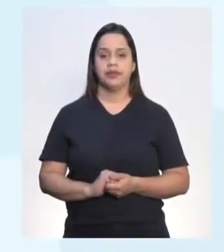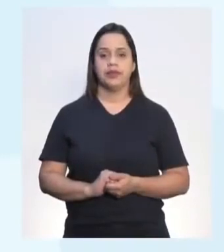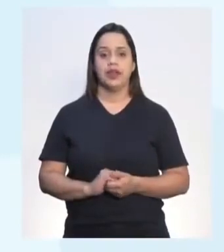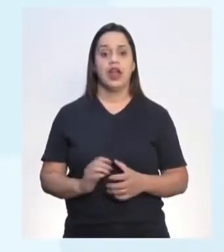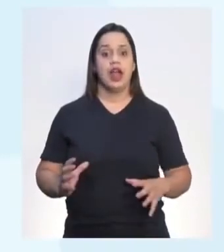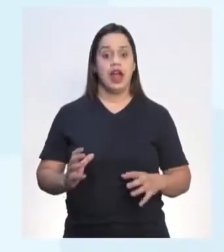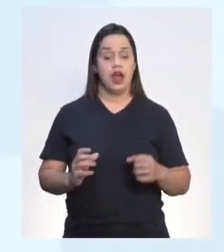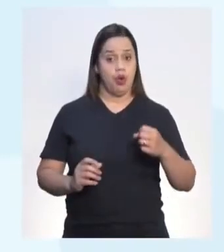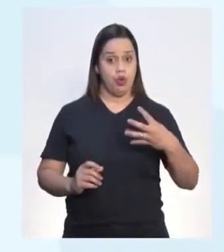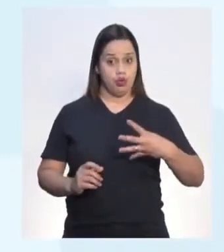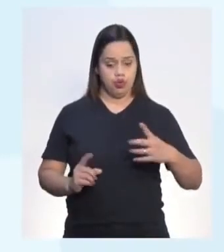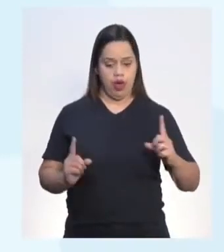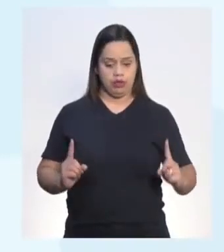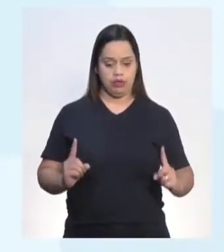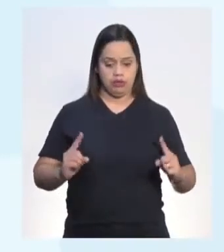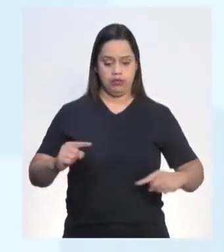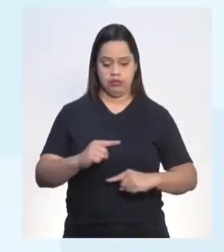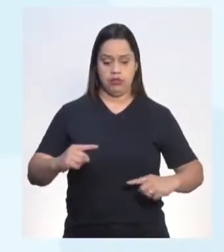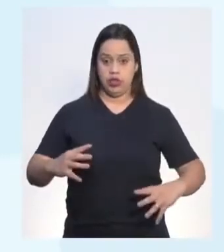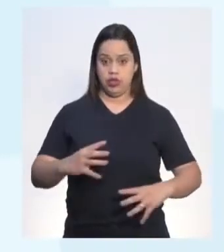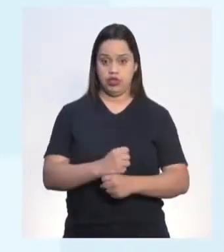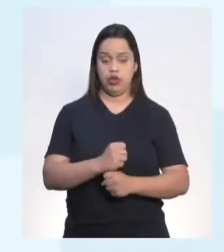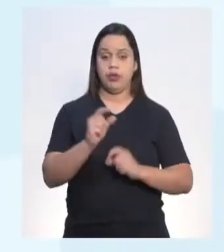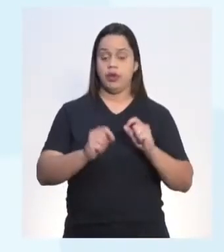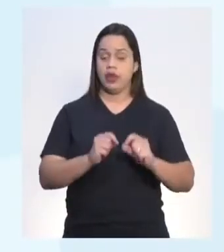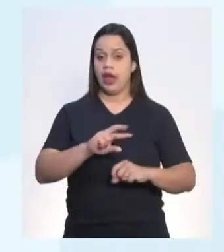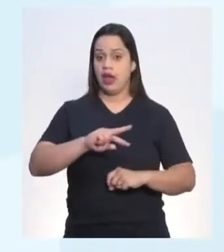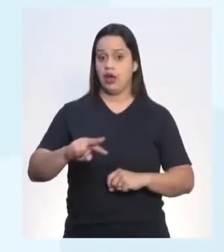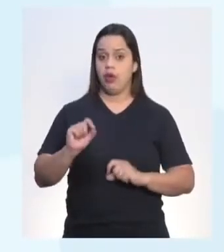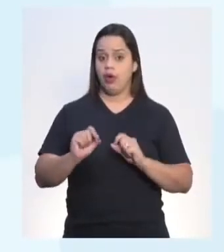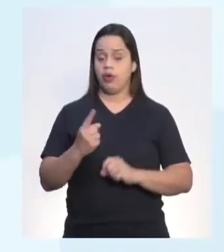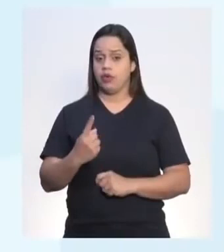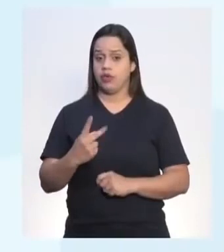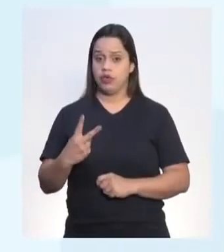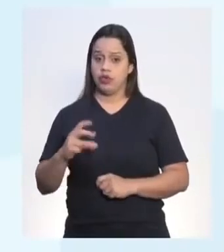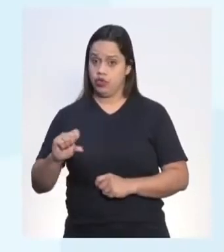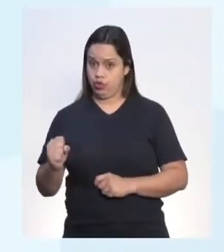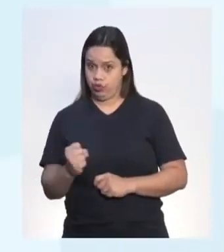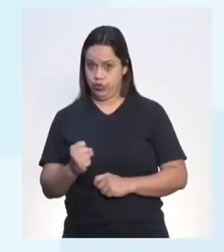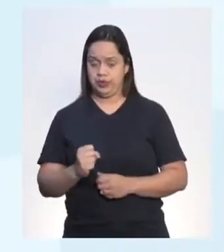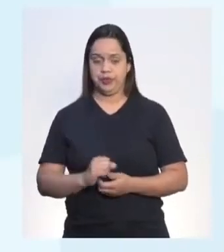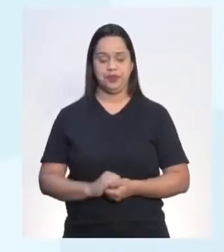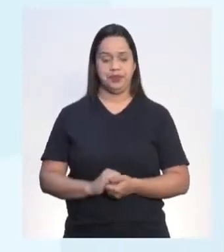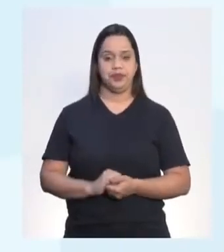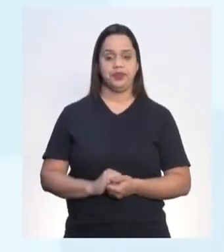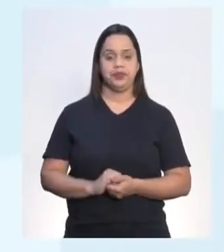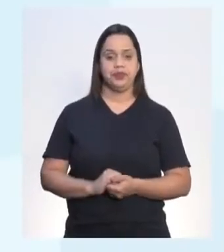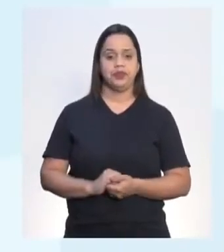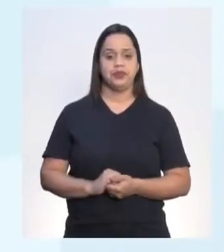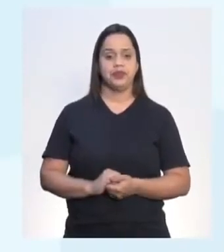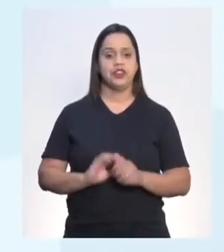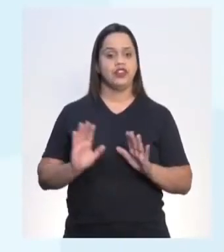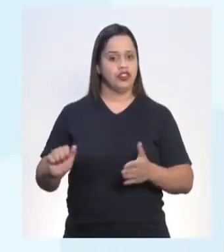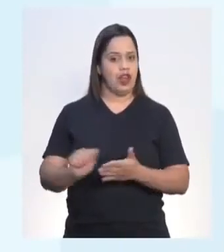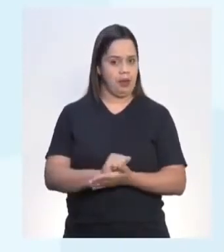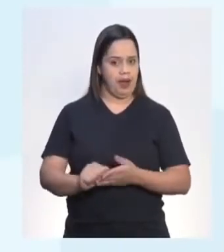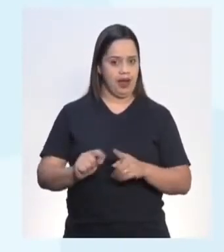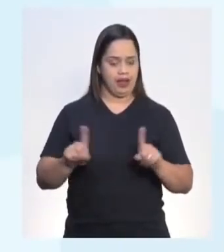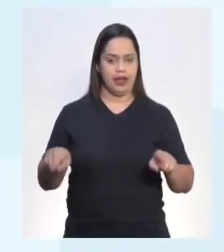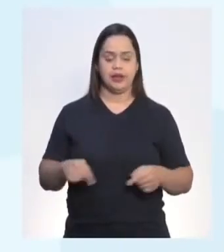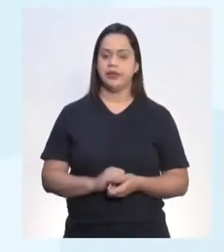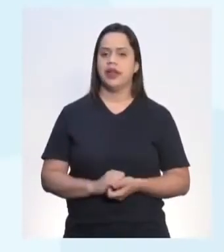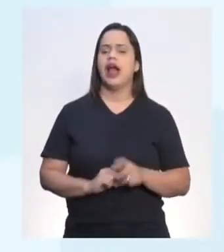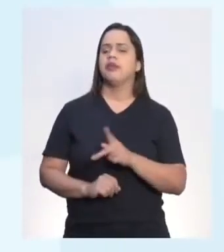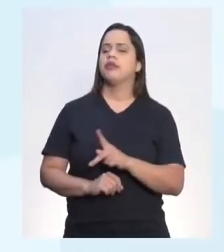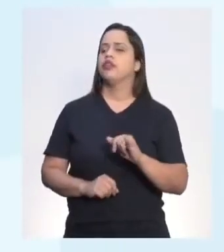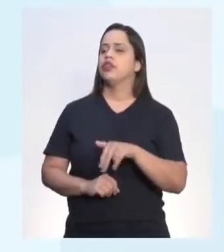soma desses 4 lados vai ser igual a 128, ok? Já até apaguei aqui. Professora